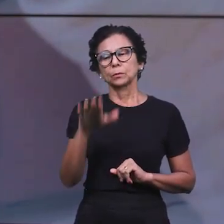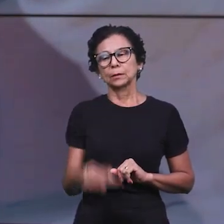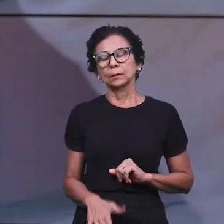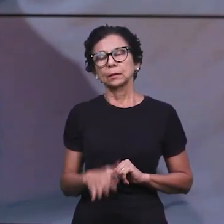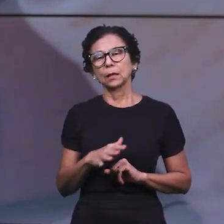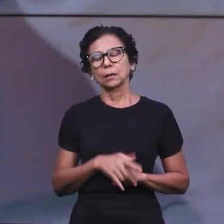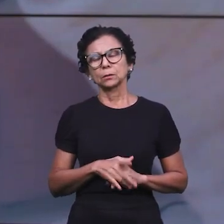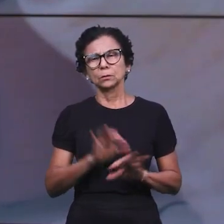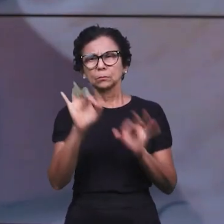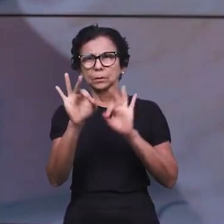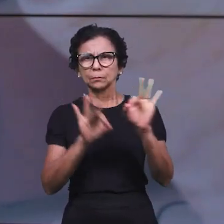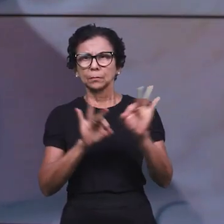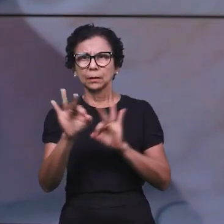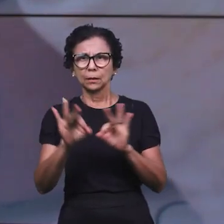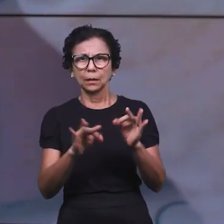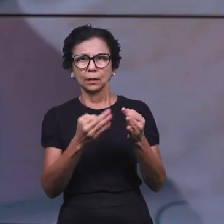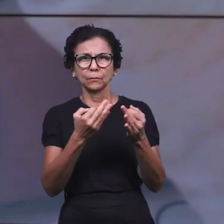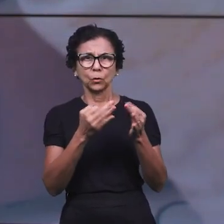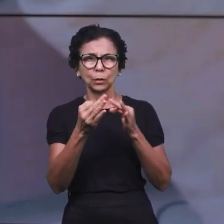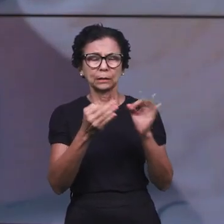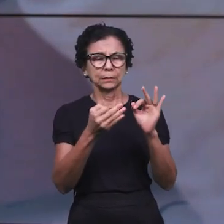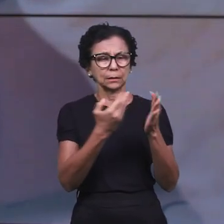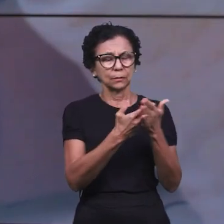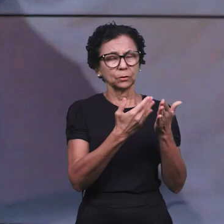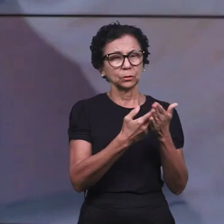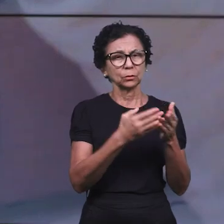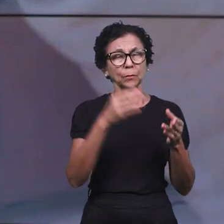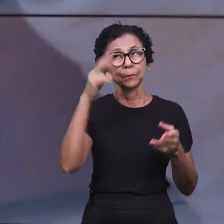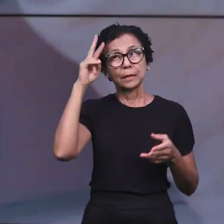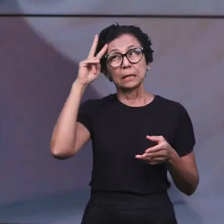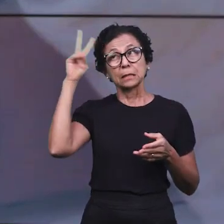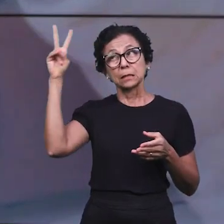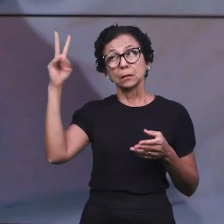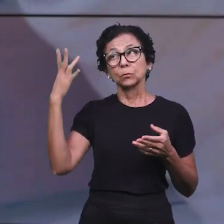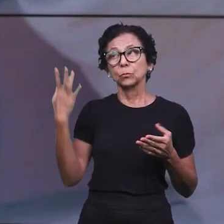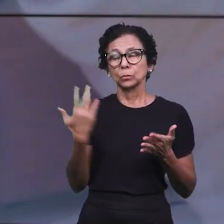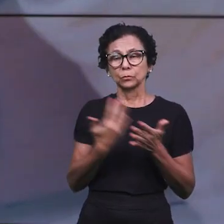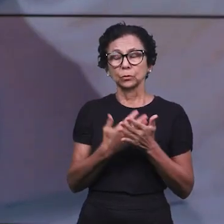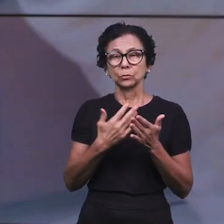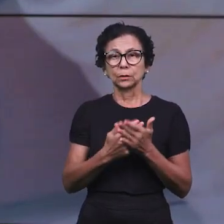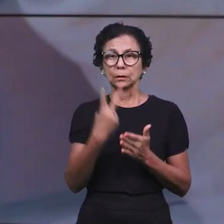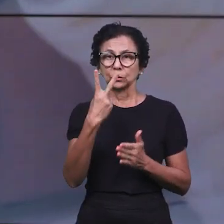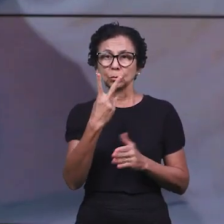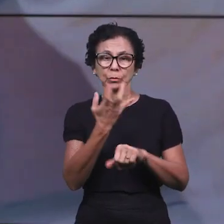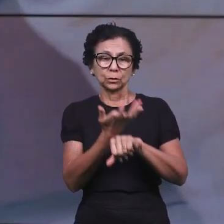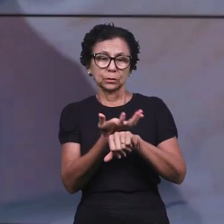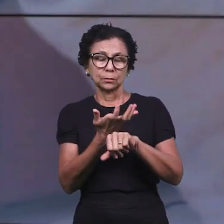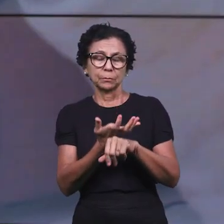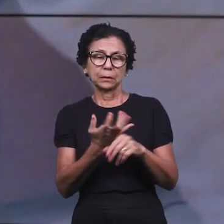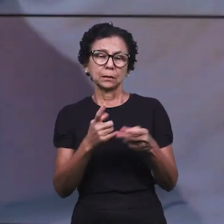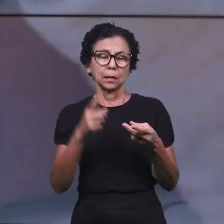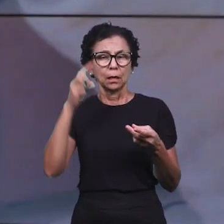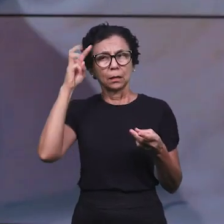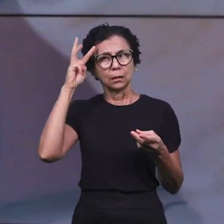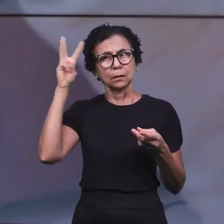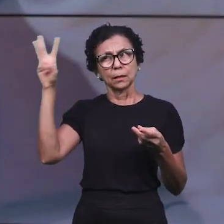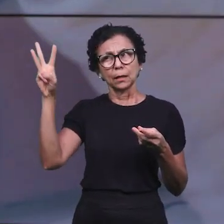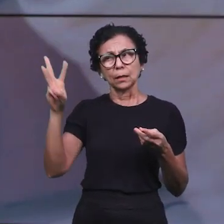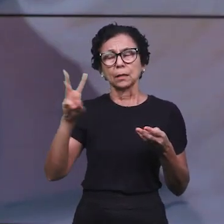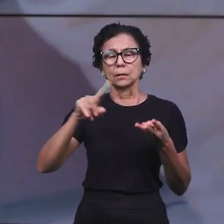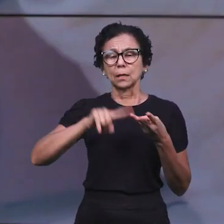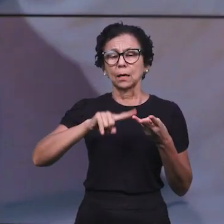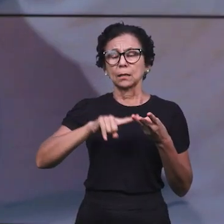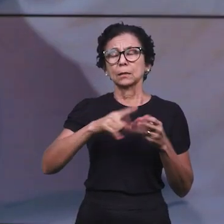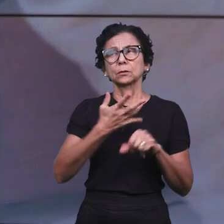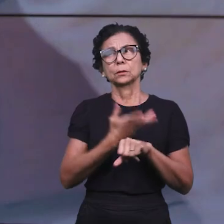fazia o meu planejamento de estudos. Ó, na semana, na segunda-feira, eu vou estudar essas duas matérias. Na terça, eu vou estudar mais